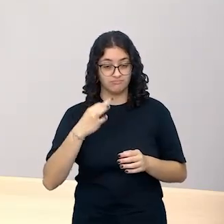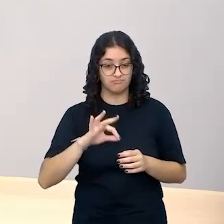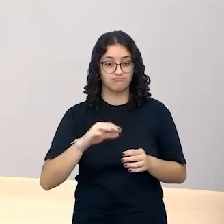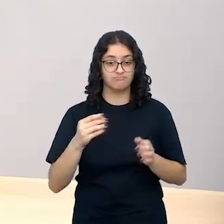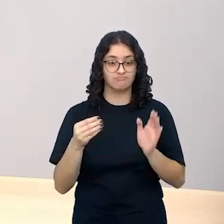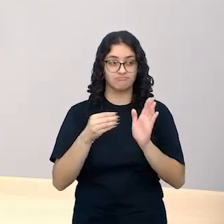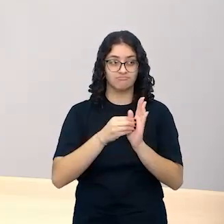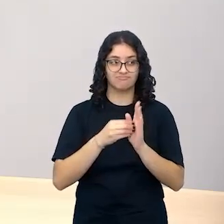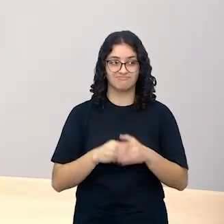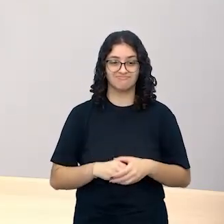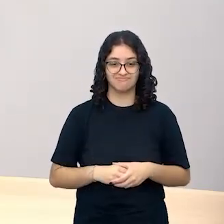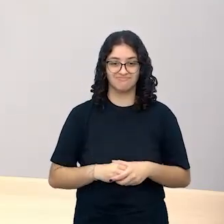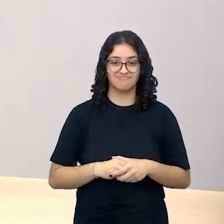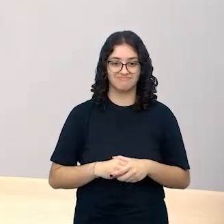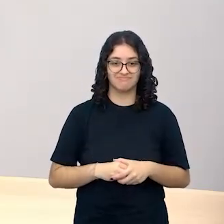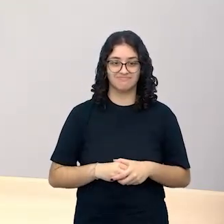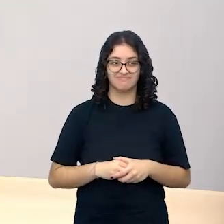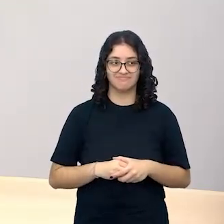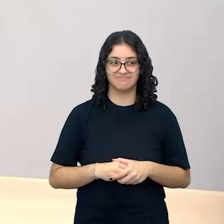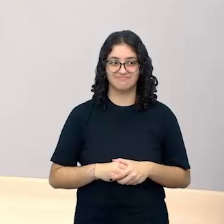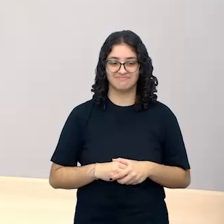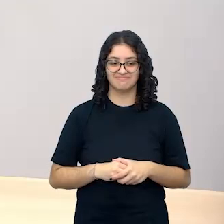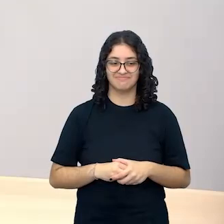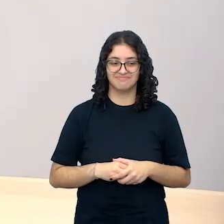daí estou me perdendo aqui.